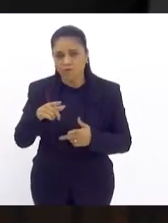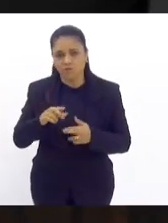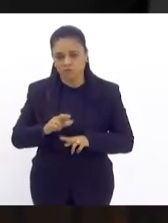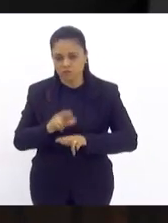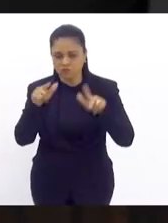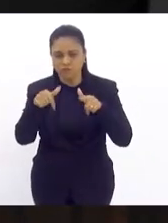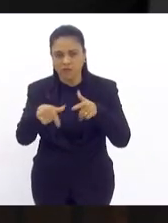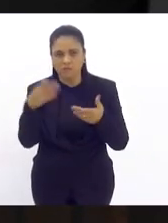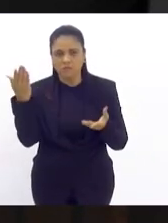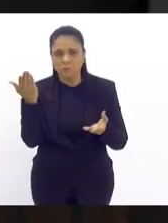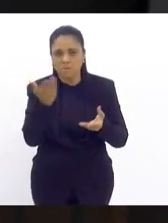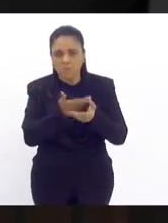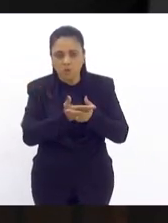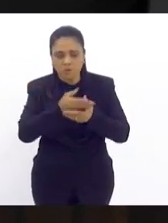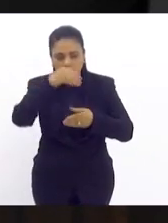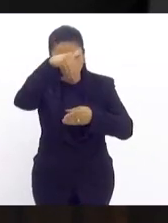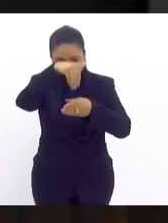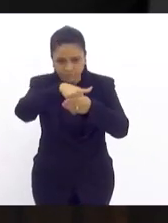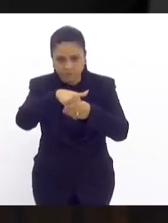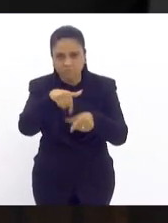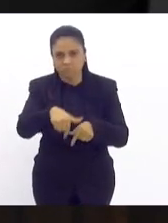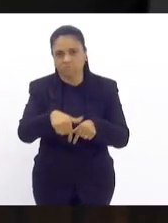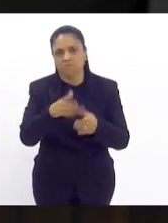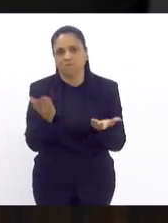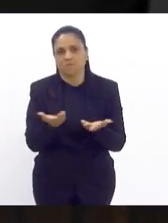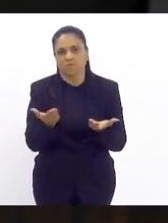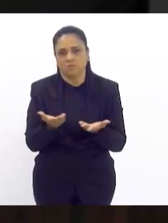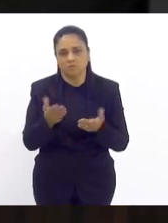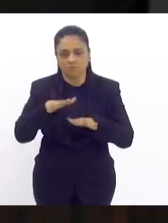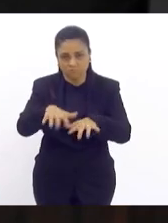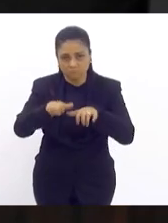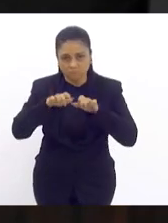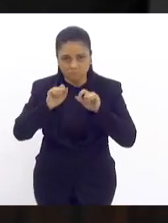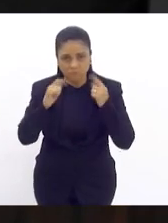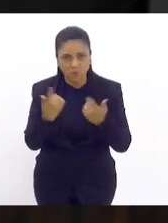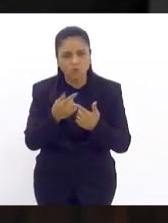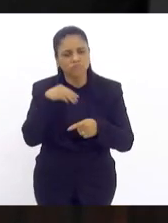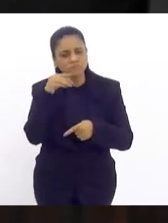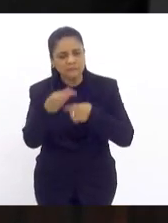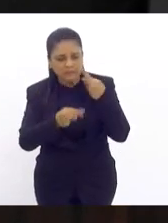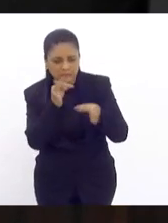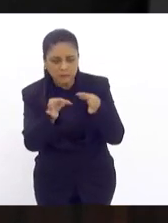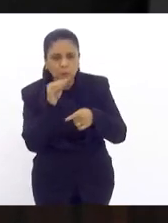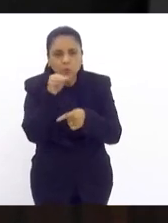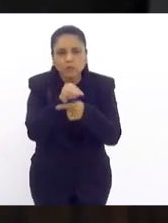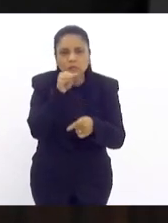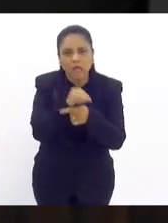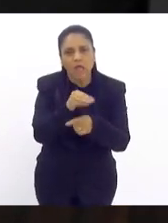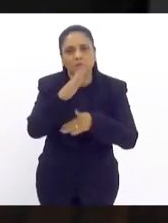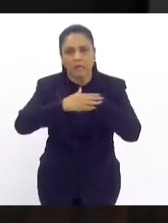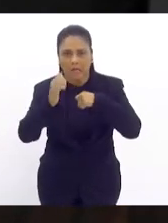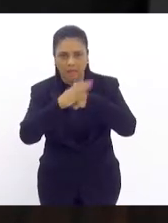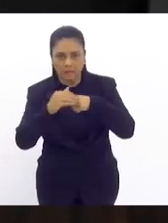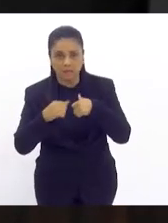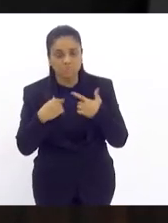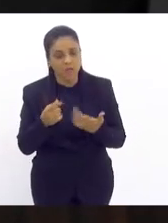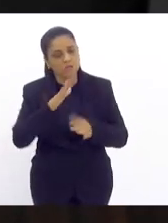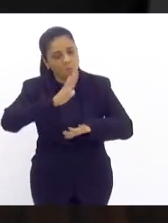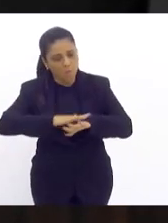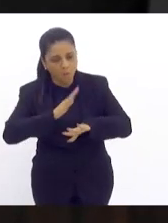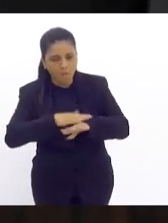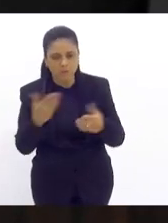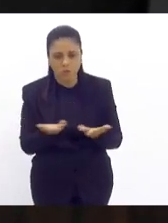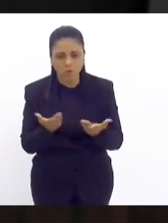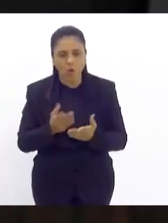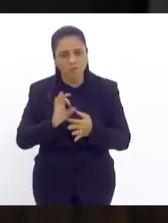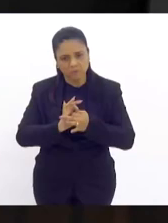resultado de processo eleitoral nessa casa e tô tratando todo mundo com zelo e cuidado mas Estão aproveitando o momento que a gente não pode estar tentando